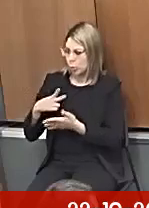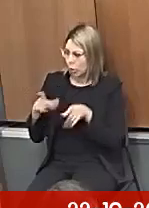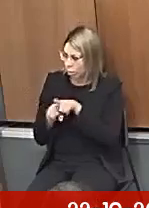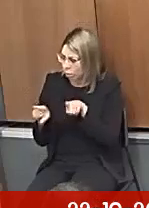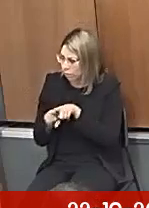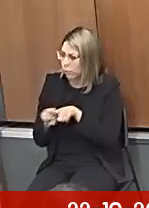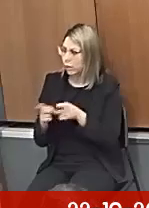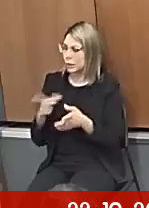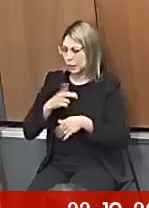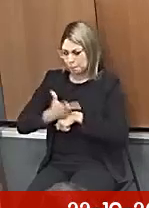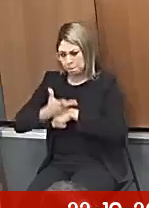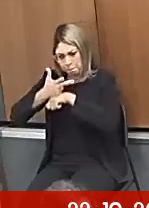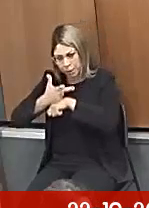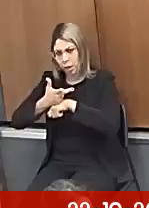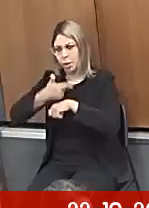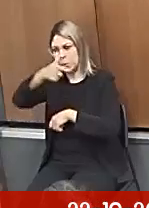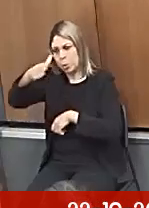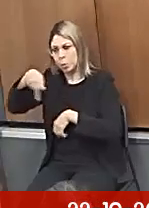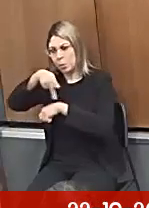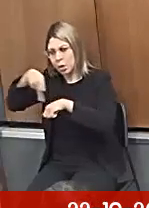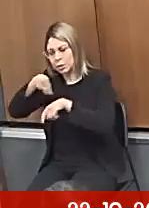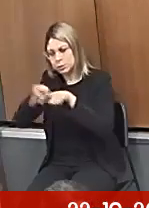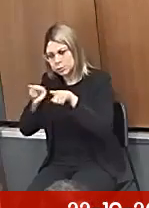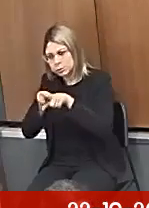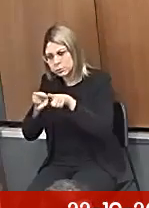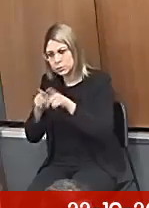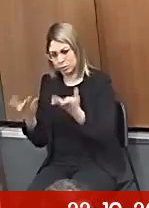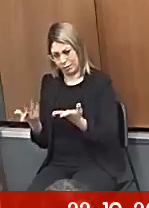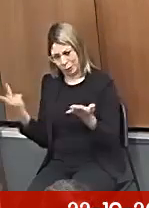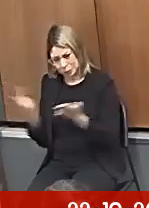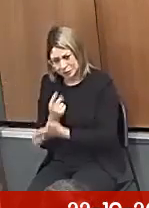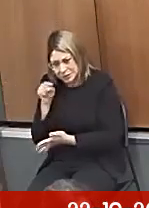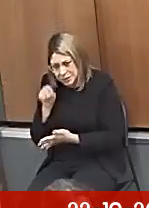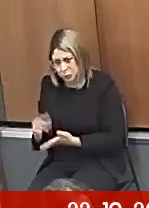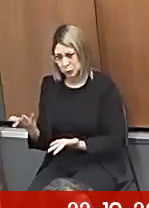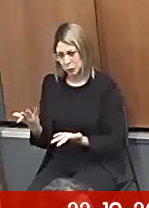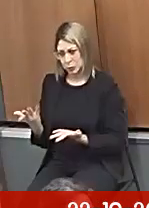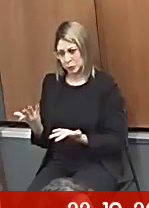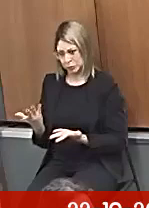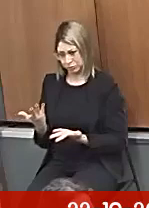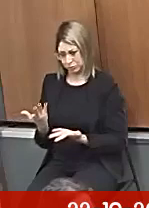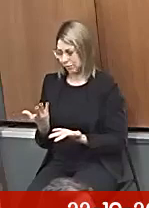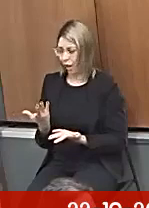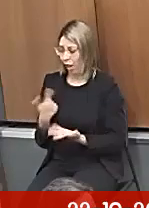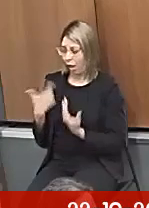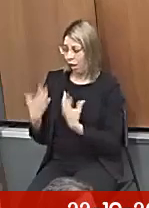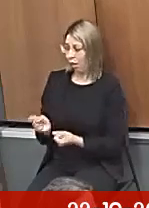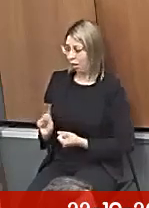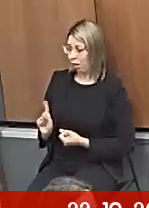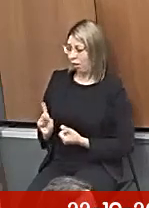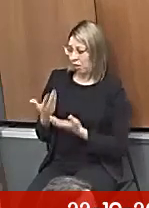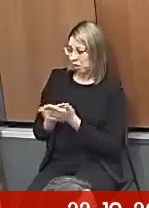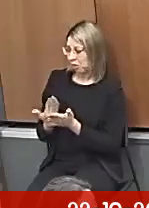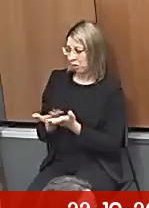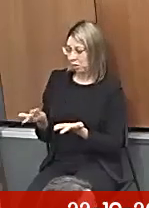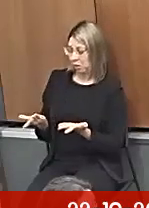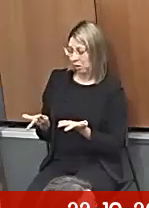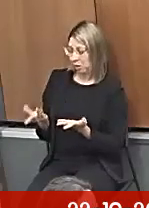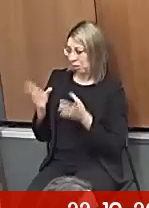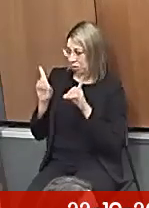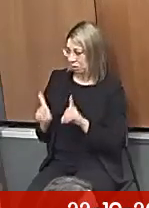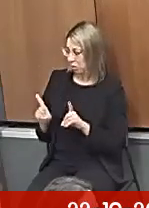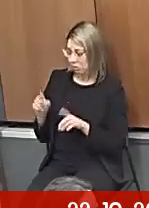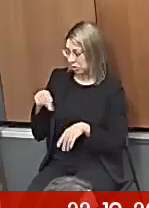também ganham prêmios internacionais, e cometer um ato desse, né, de negar que um aluno, só por